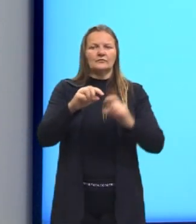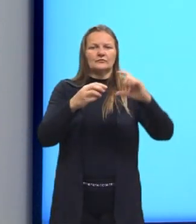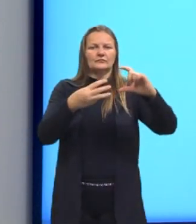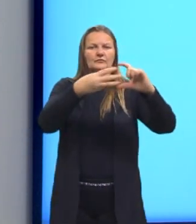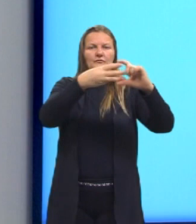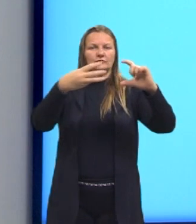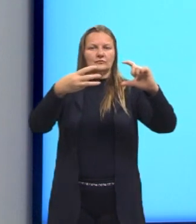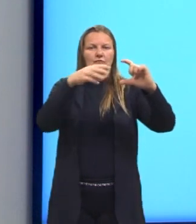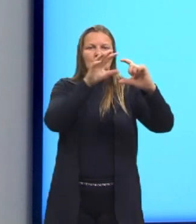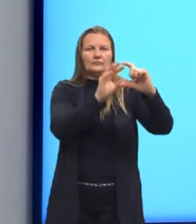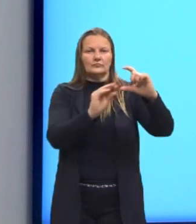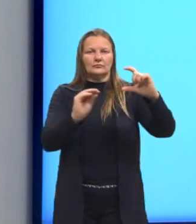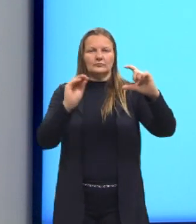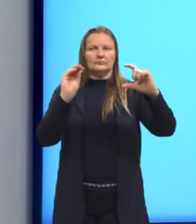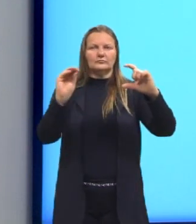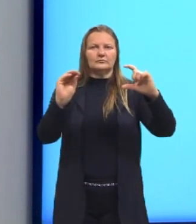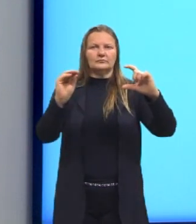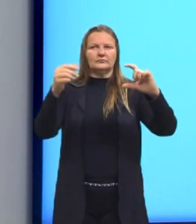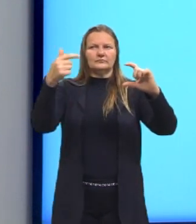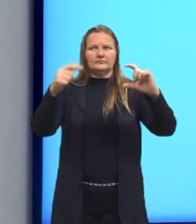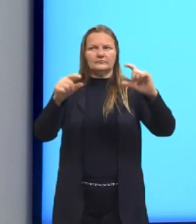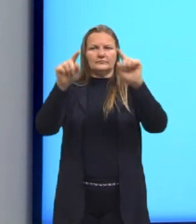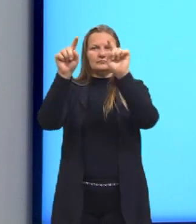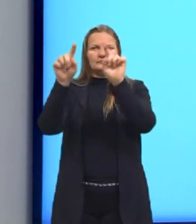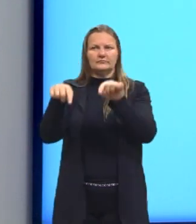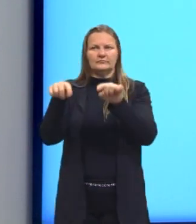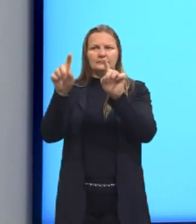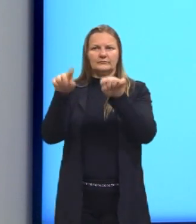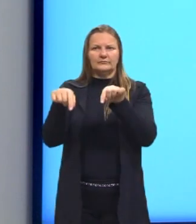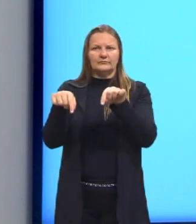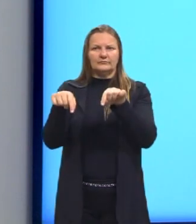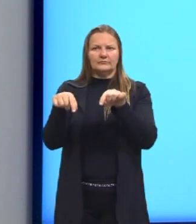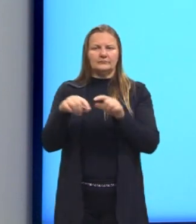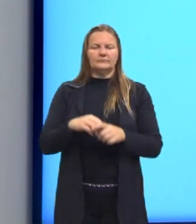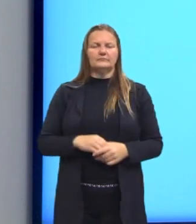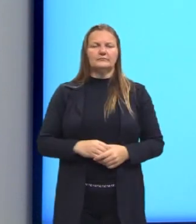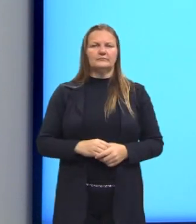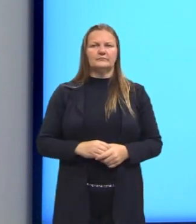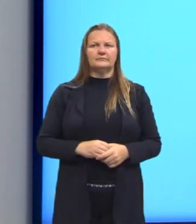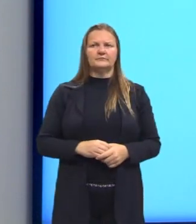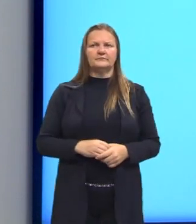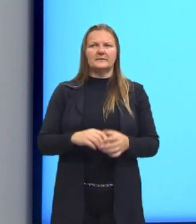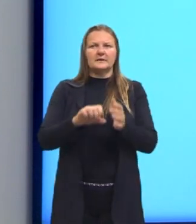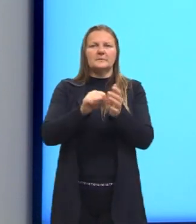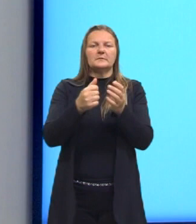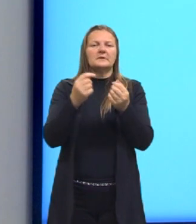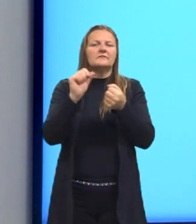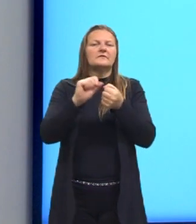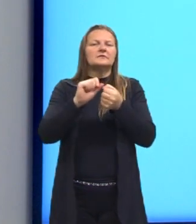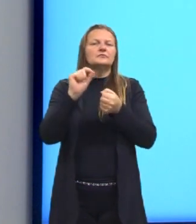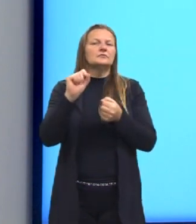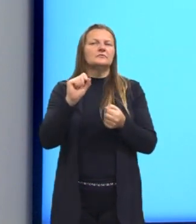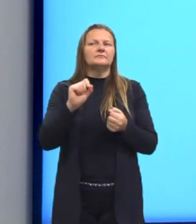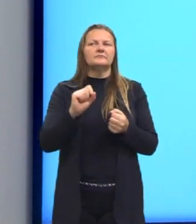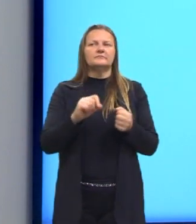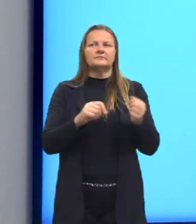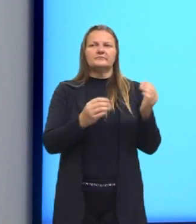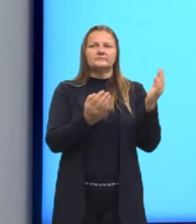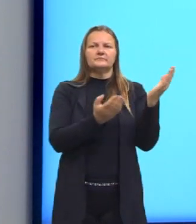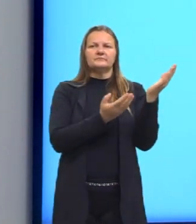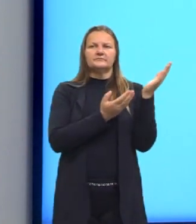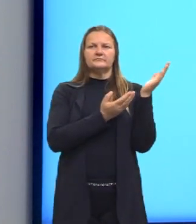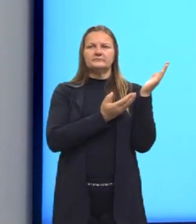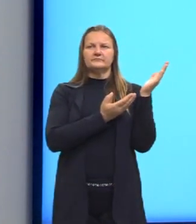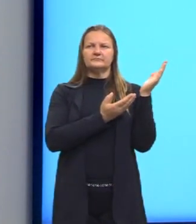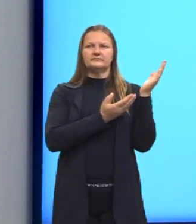e coloquei eles entre duas barrinhas, tá? Primeiro passo, vou pegar a